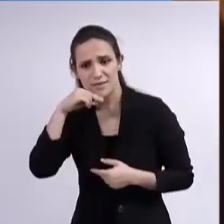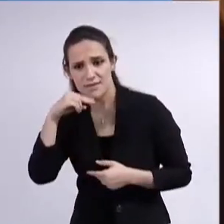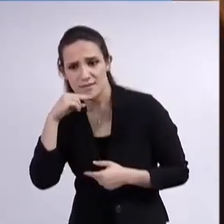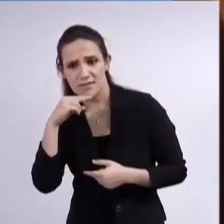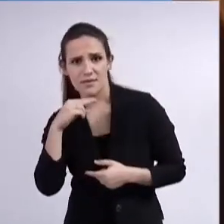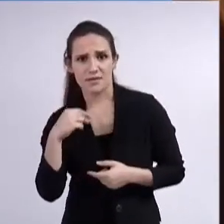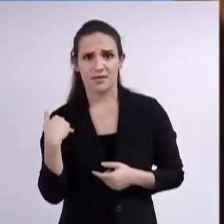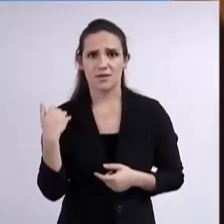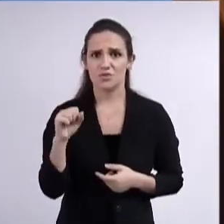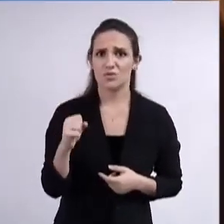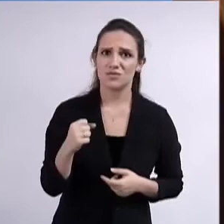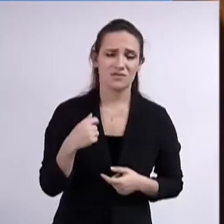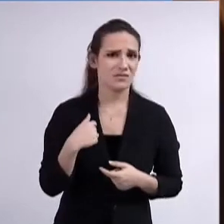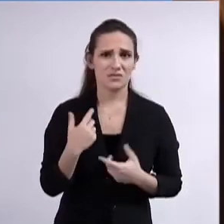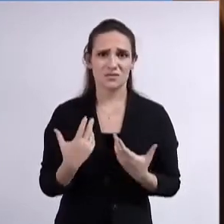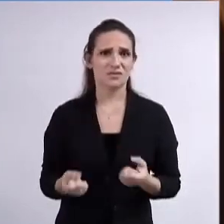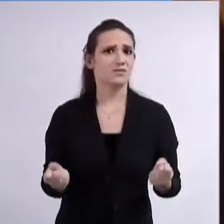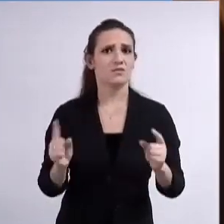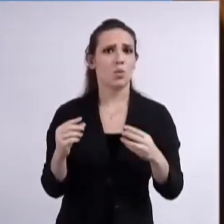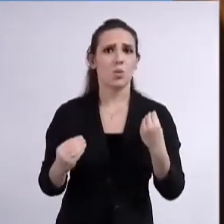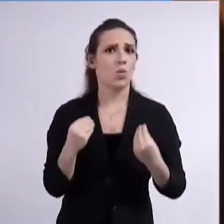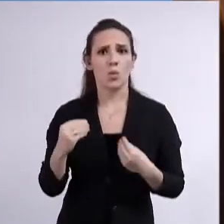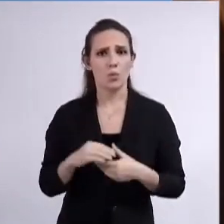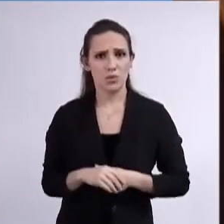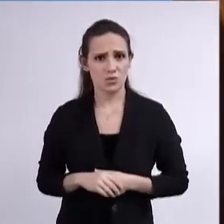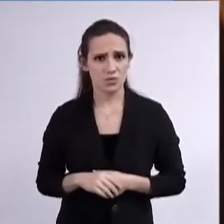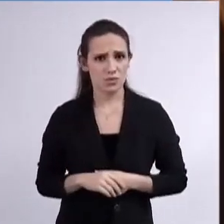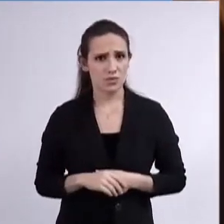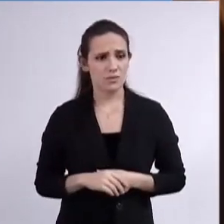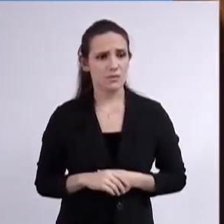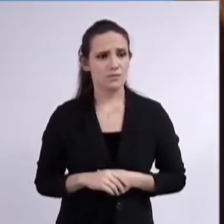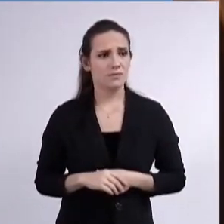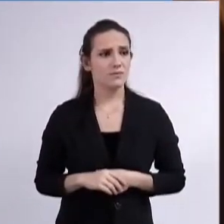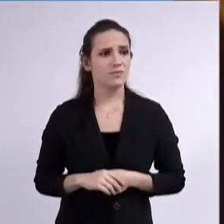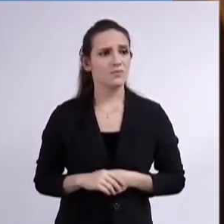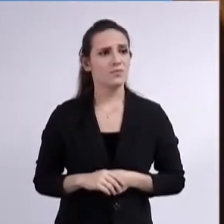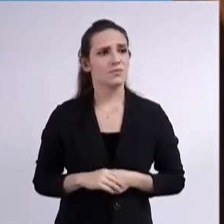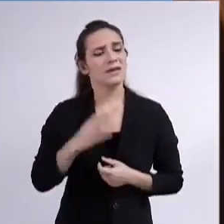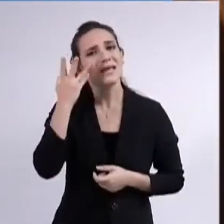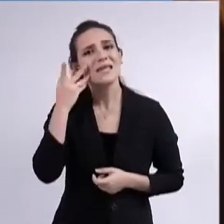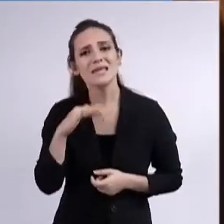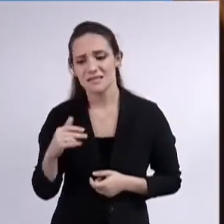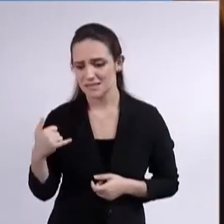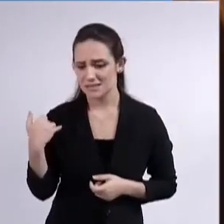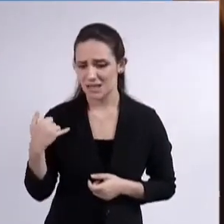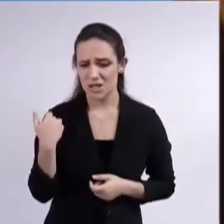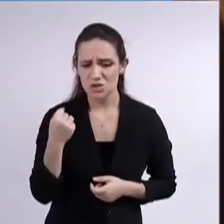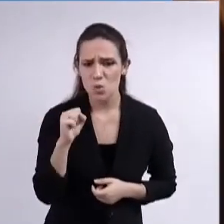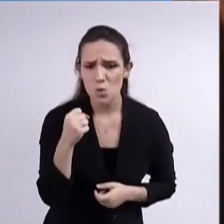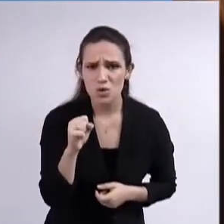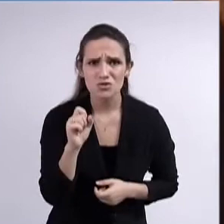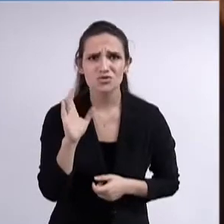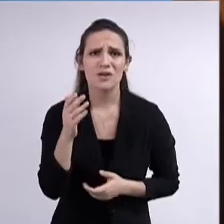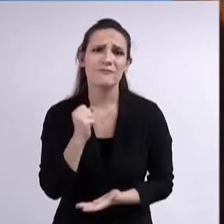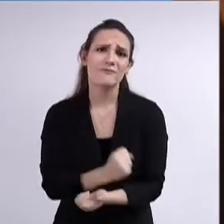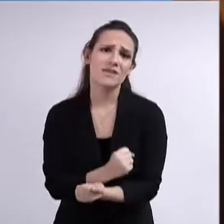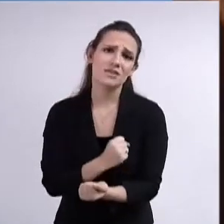é inconcebível alguém com 8 anos de idade já com a dependência